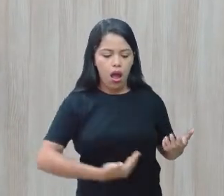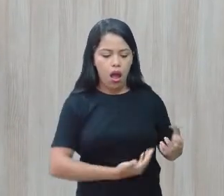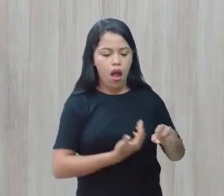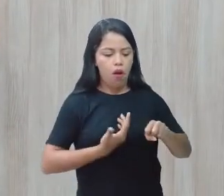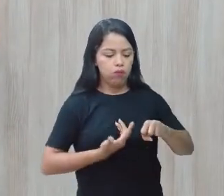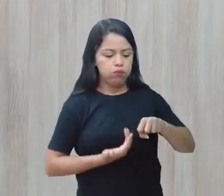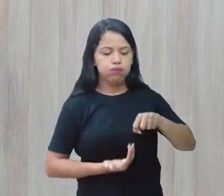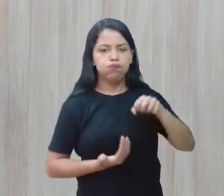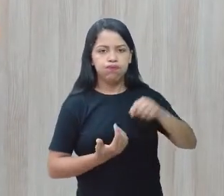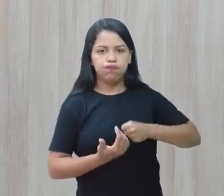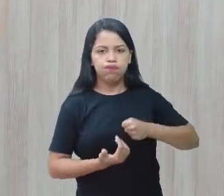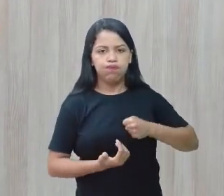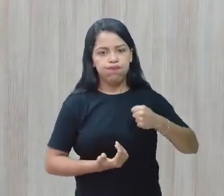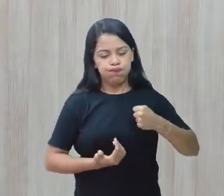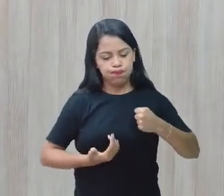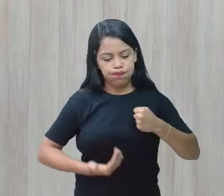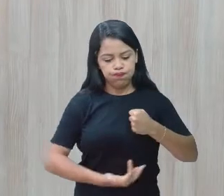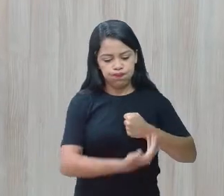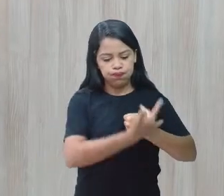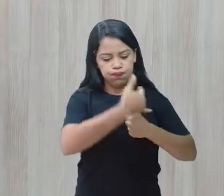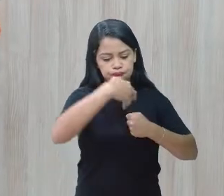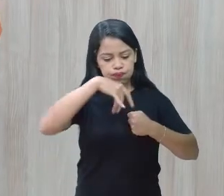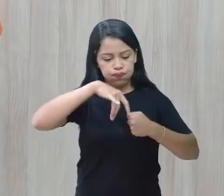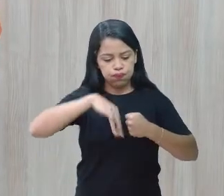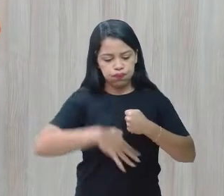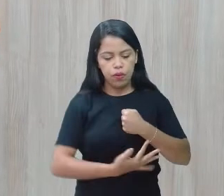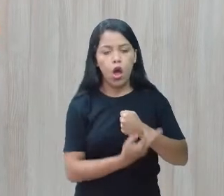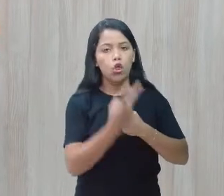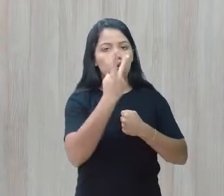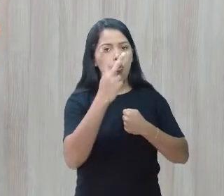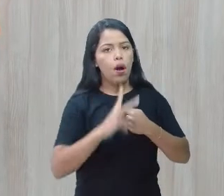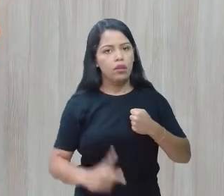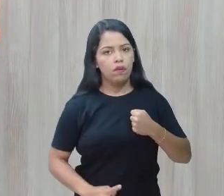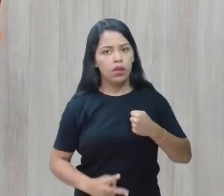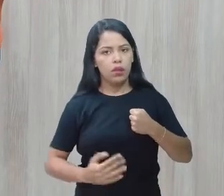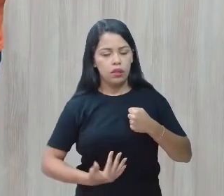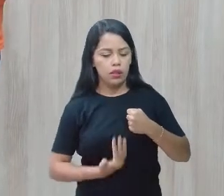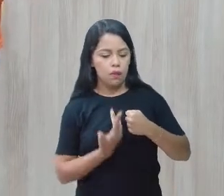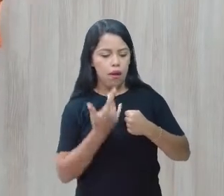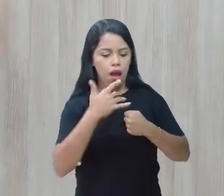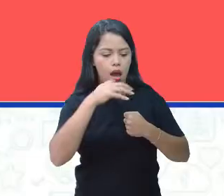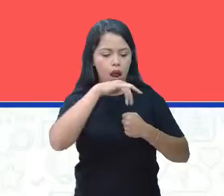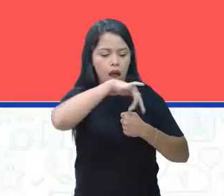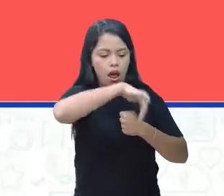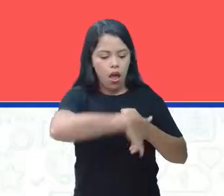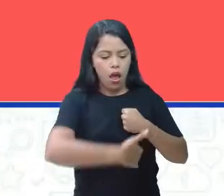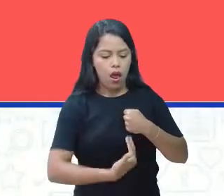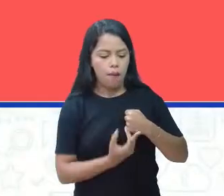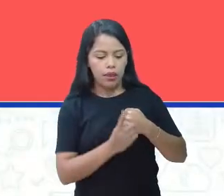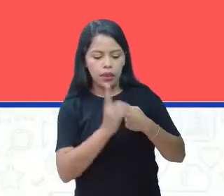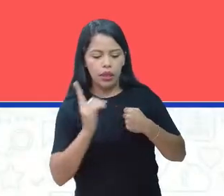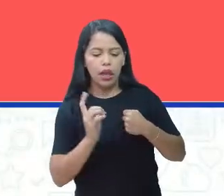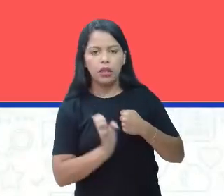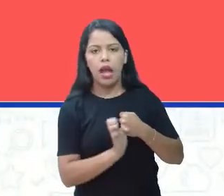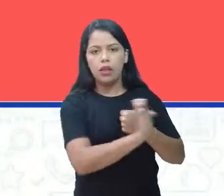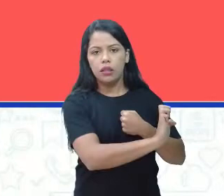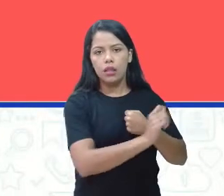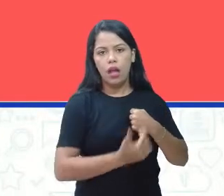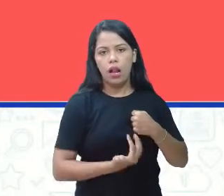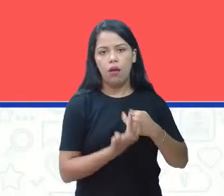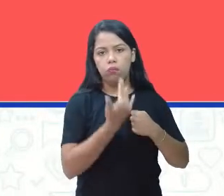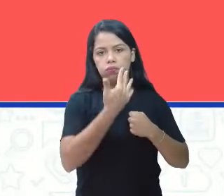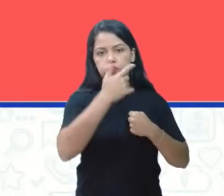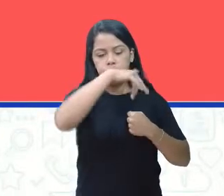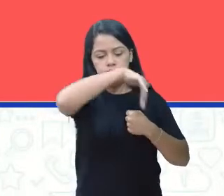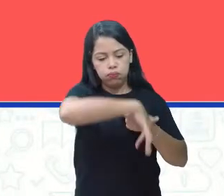e aí com funções diferentes. O que é que eu tenho aqui? Ah, professora, nós vimos que,